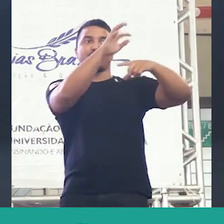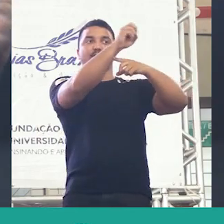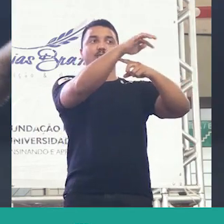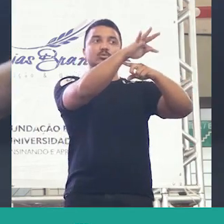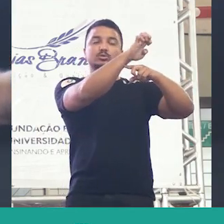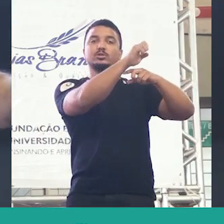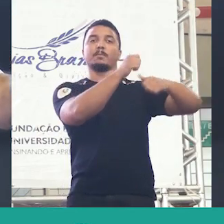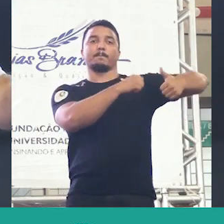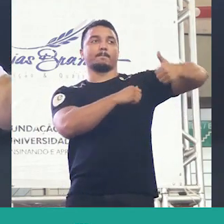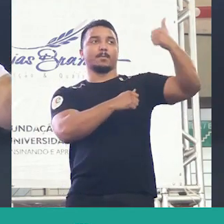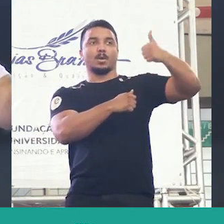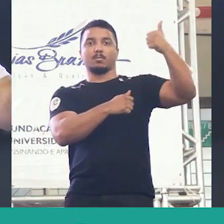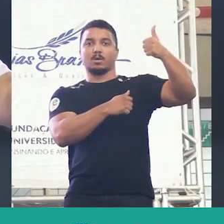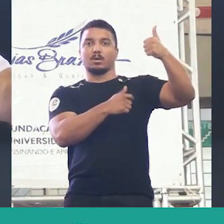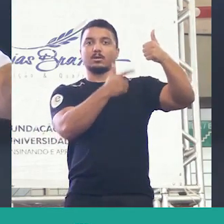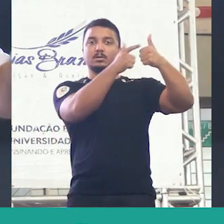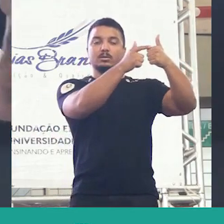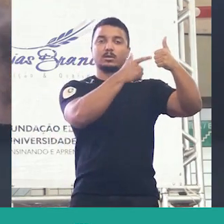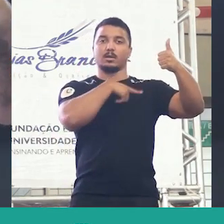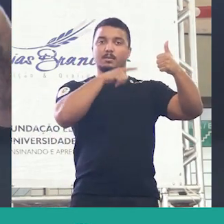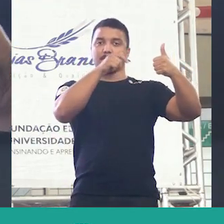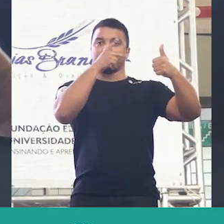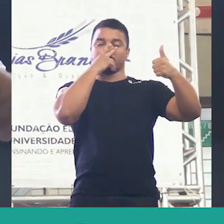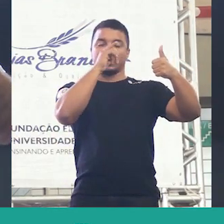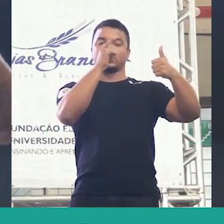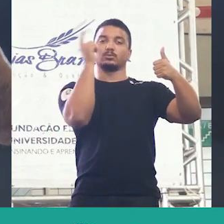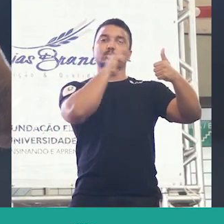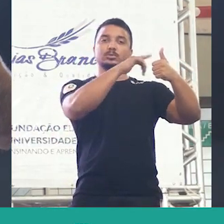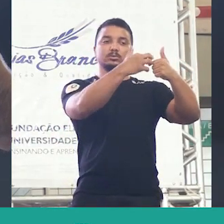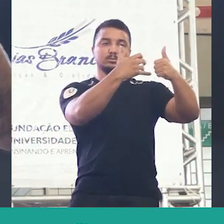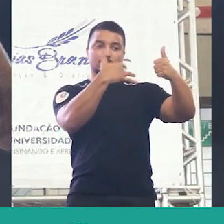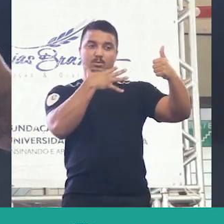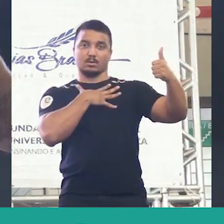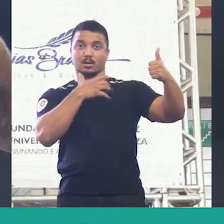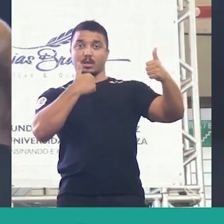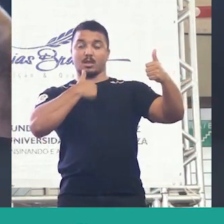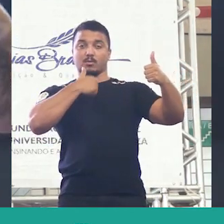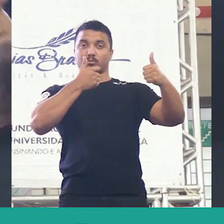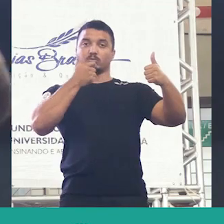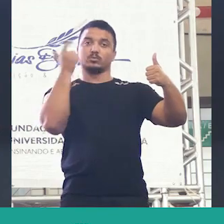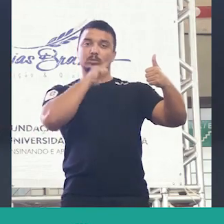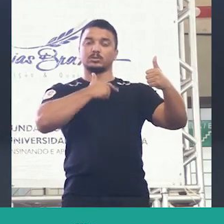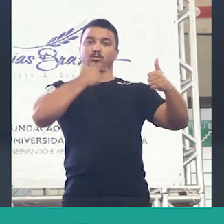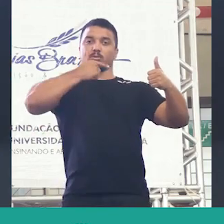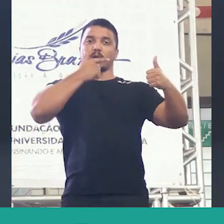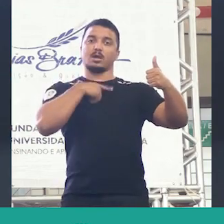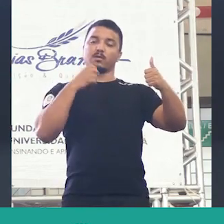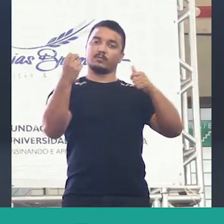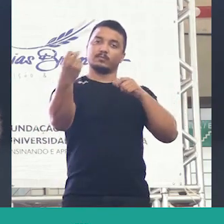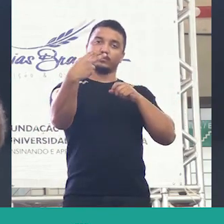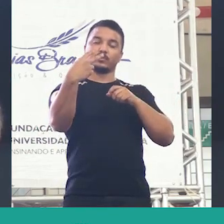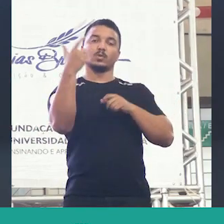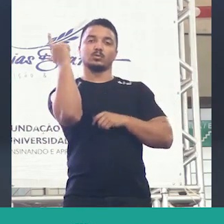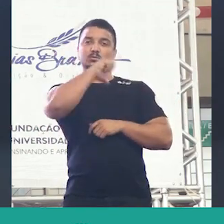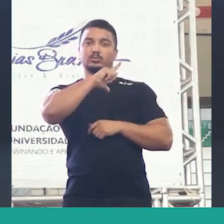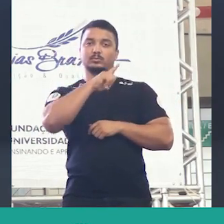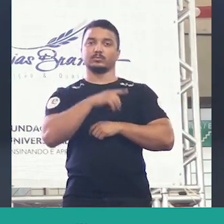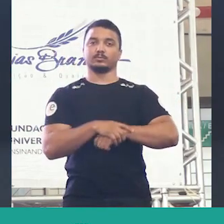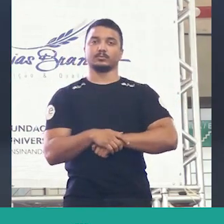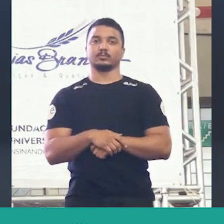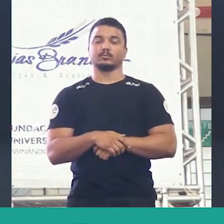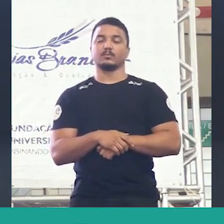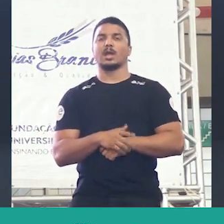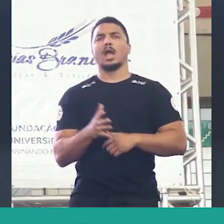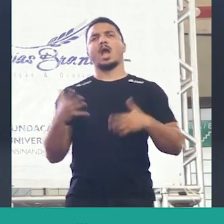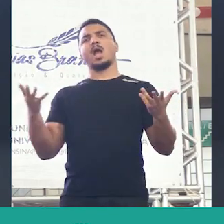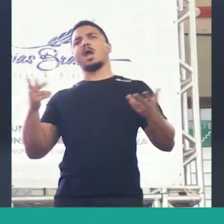fonte de luz primária. A luz bata no Haroldinho, sofra reflexão e vá para o seu olho. Vamos repetir. Professor,